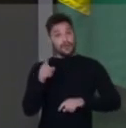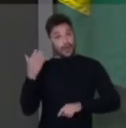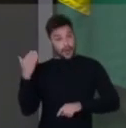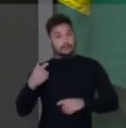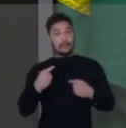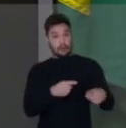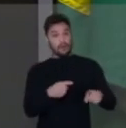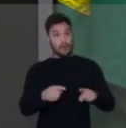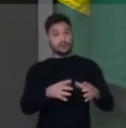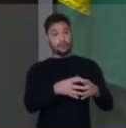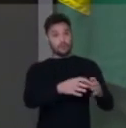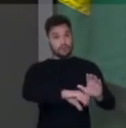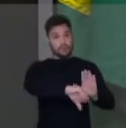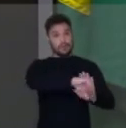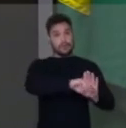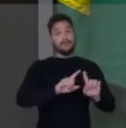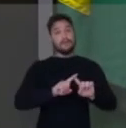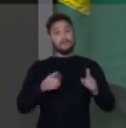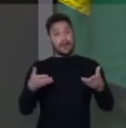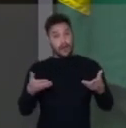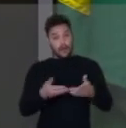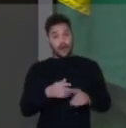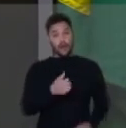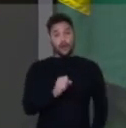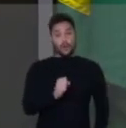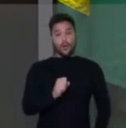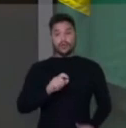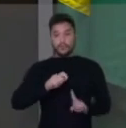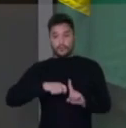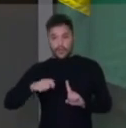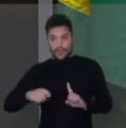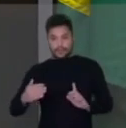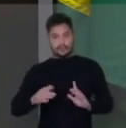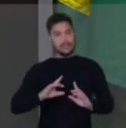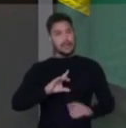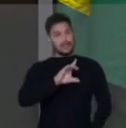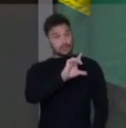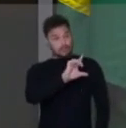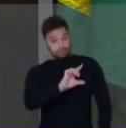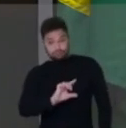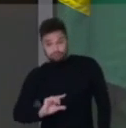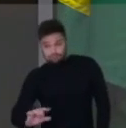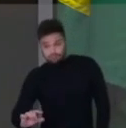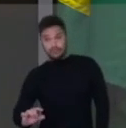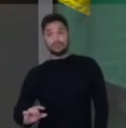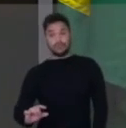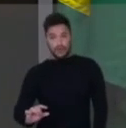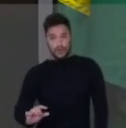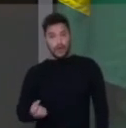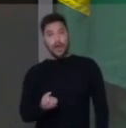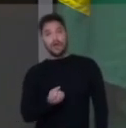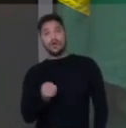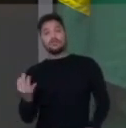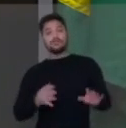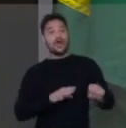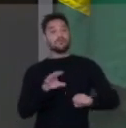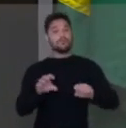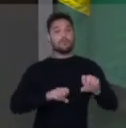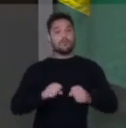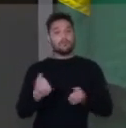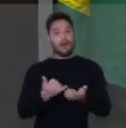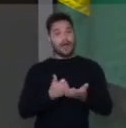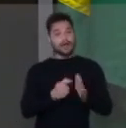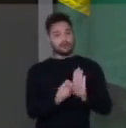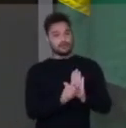organizado. Agora não. Nos primeiros 8 meses de governo Lula, caiu bruscamente o número de apreensão de cocaína e